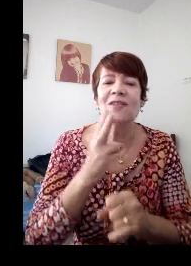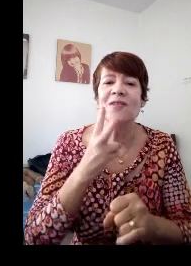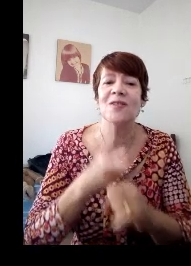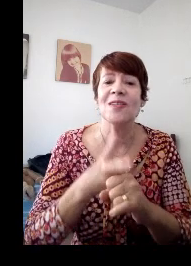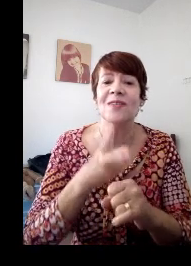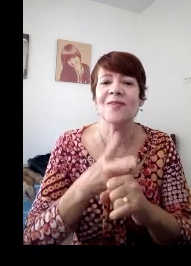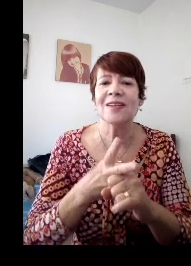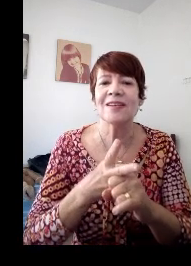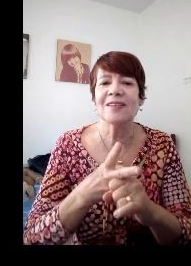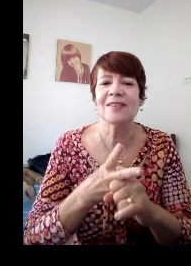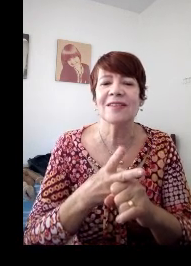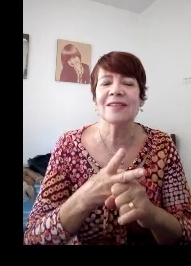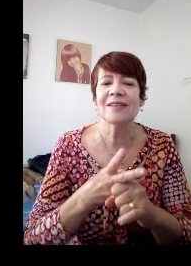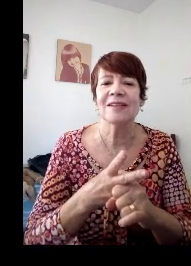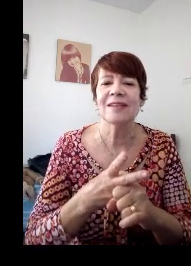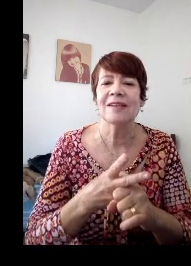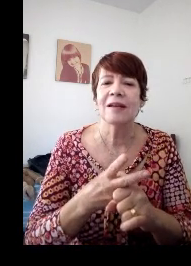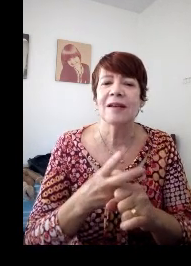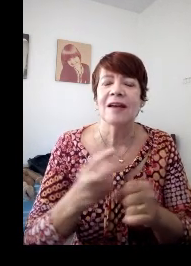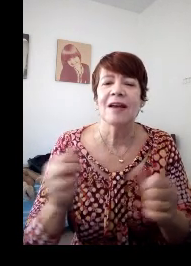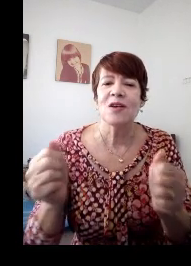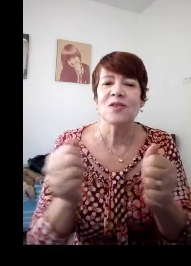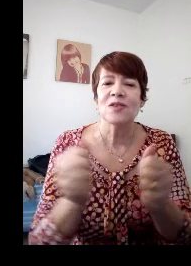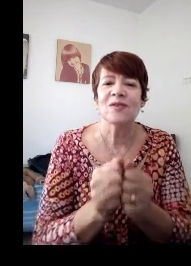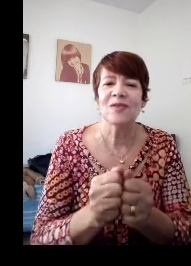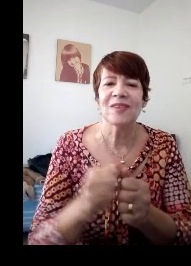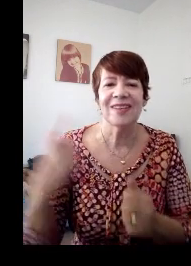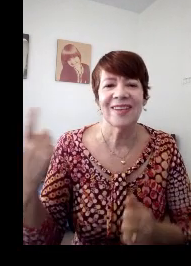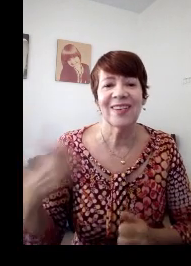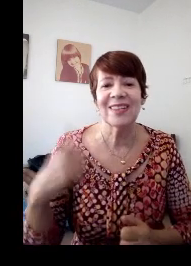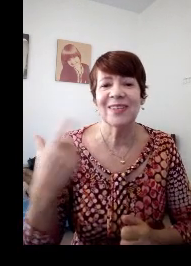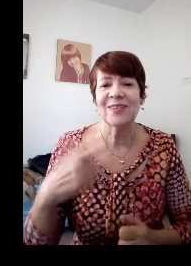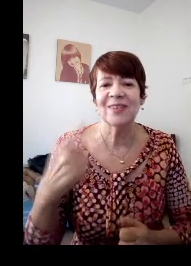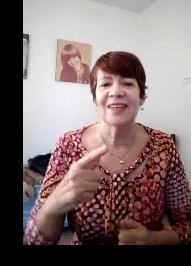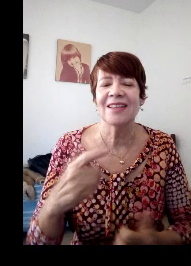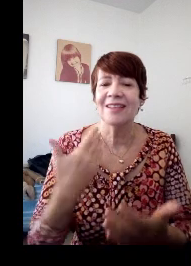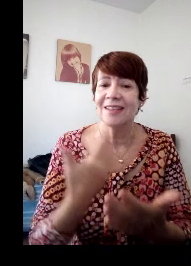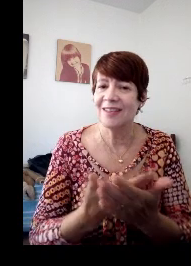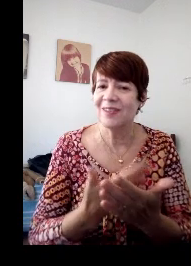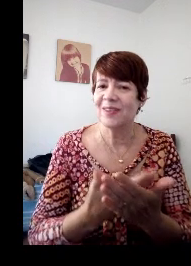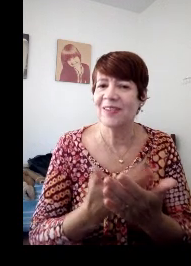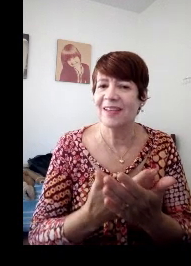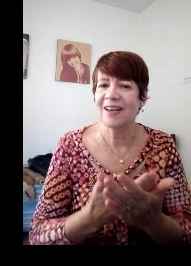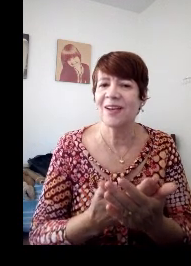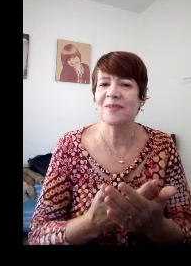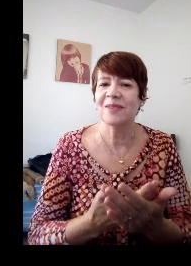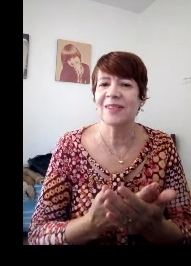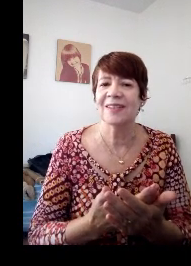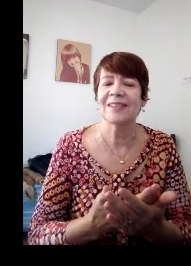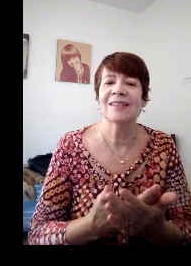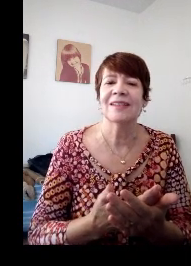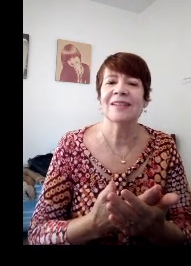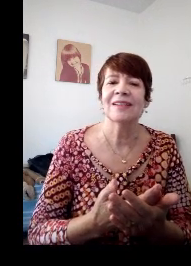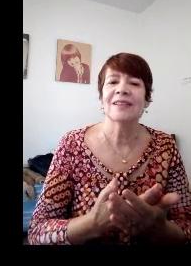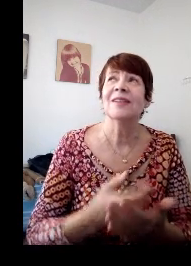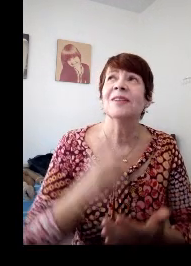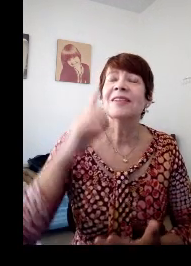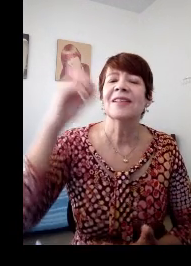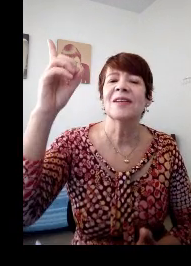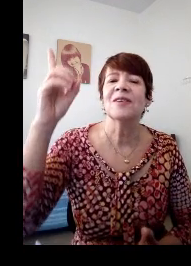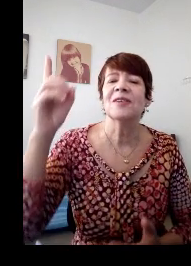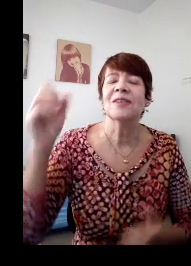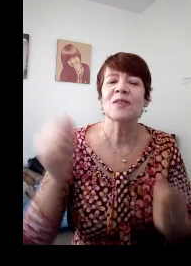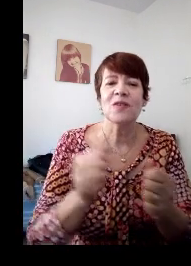tecnologia, inclusive, para nos aproximarmos e falar um pouco, né, de